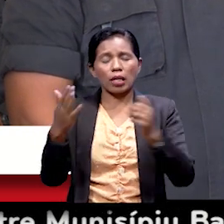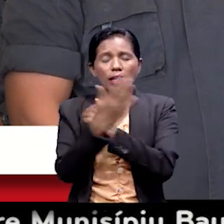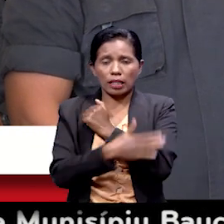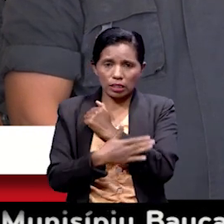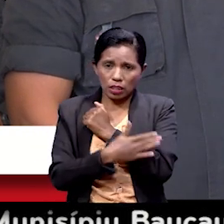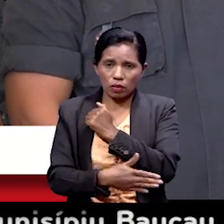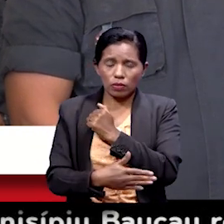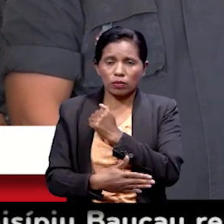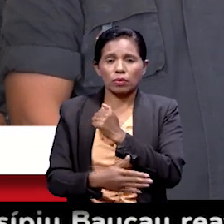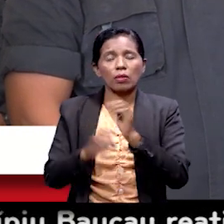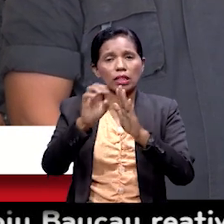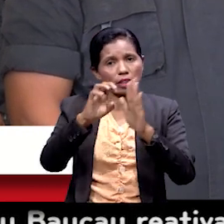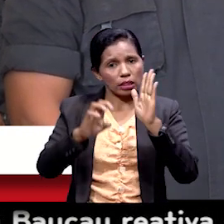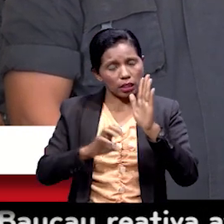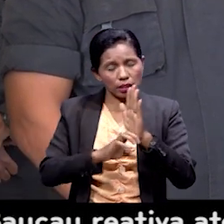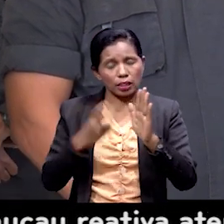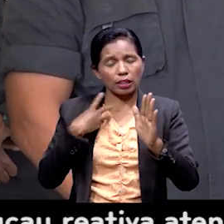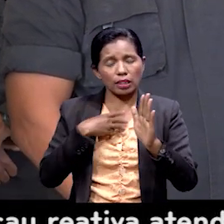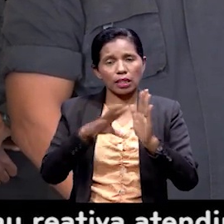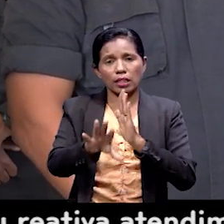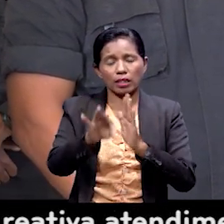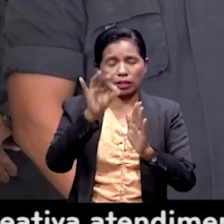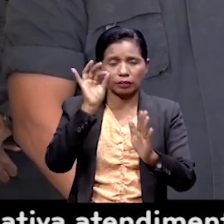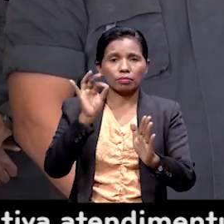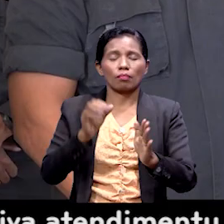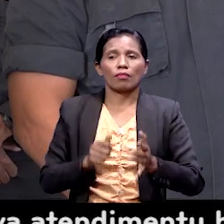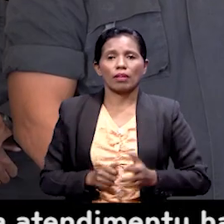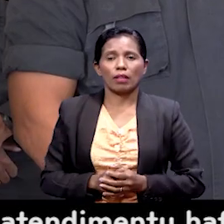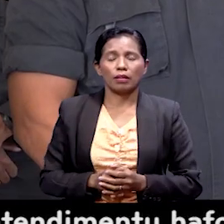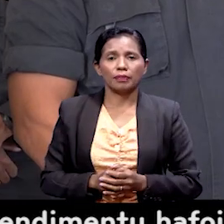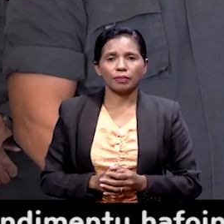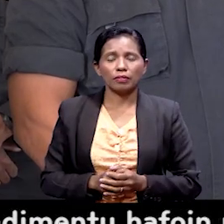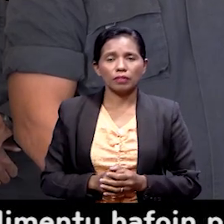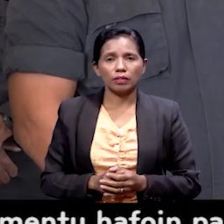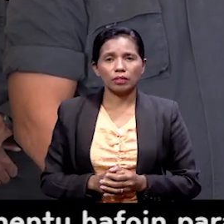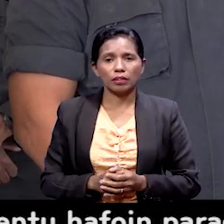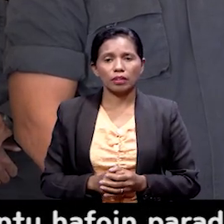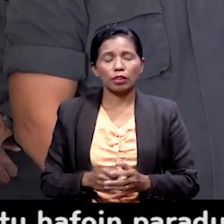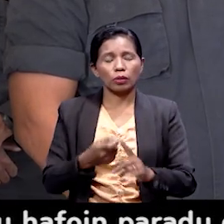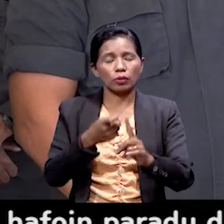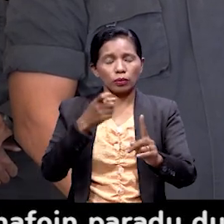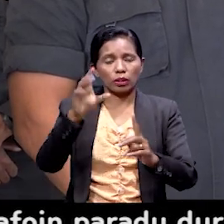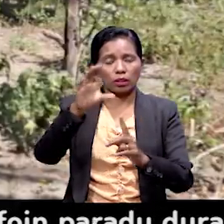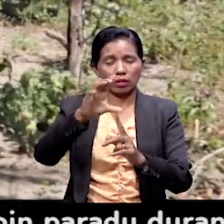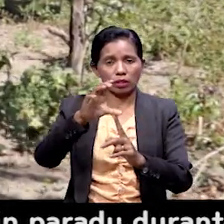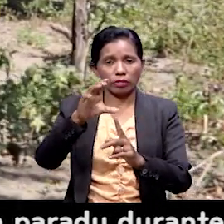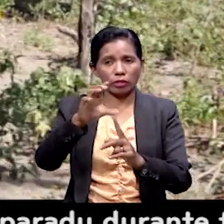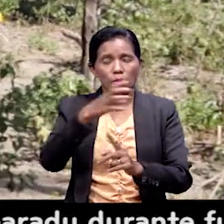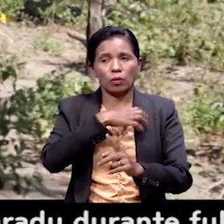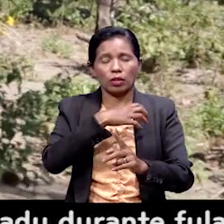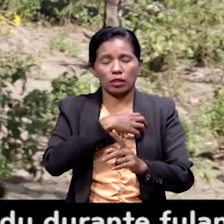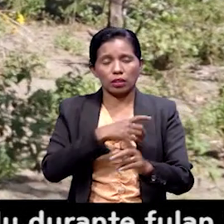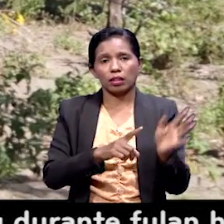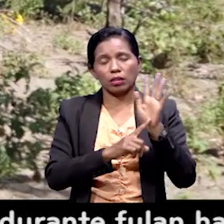nem maca e ta reta na orientação no se sosilência comandante geral ou sosilência segundo comandante geral. Orientou na